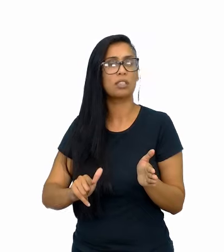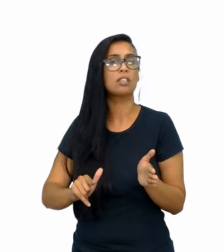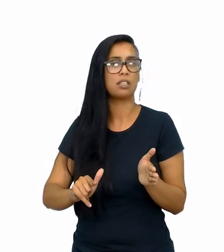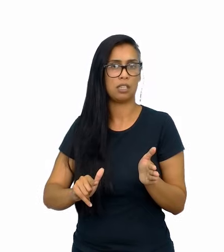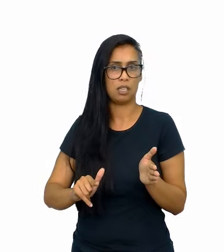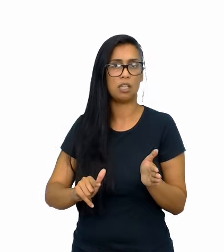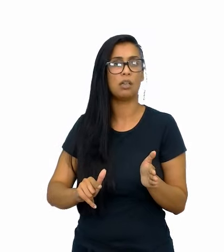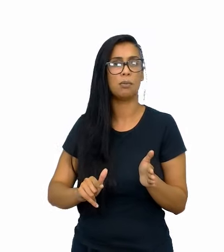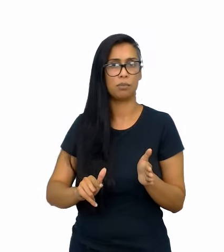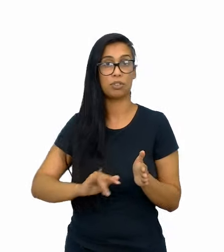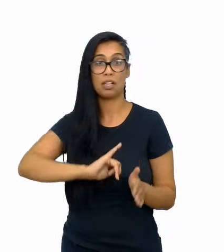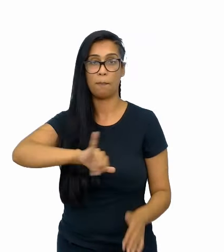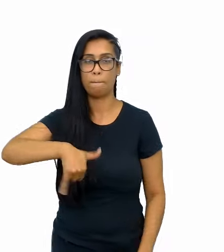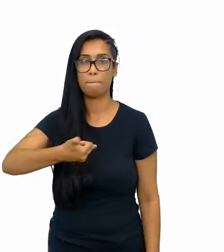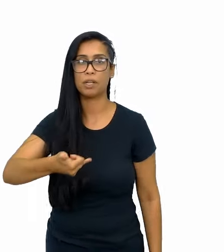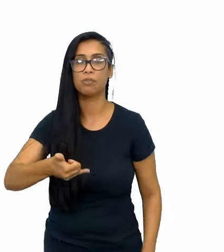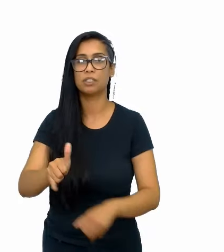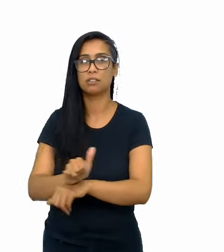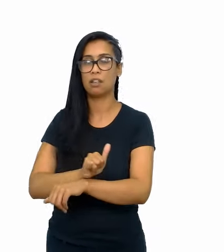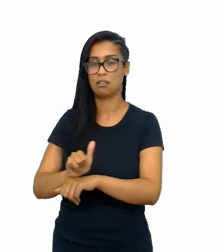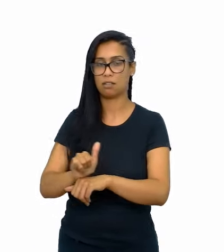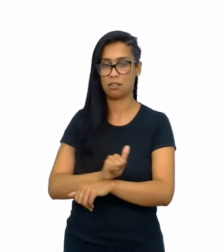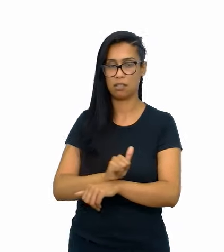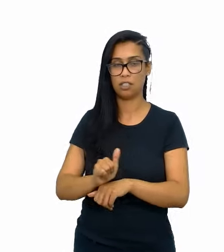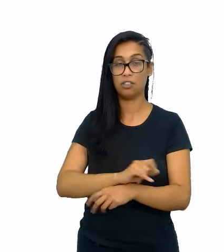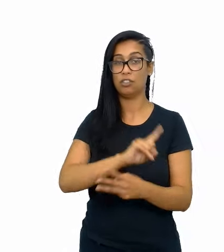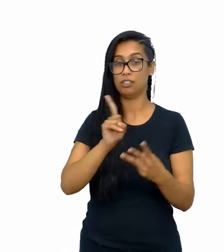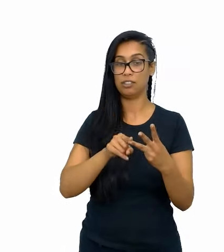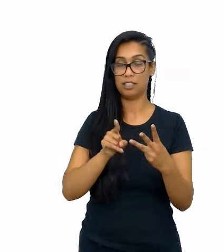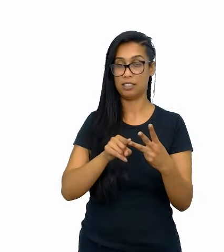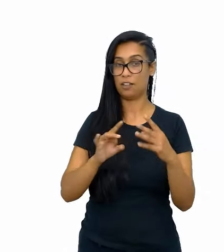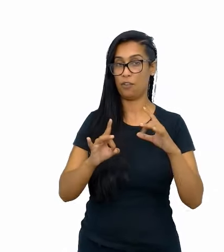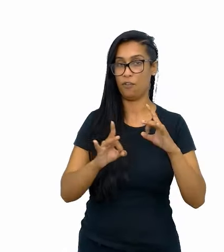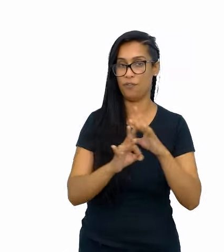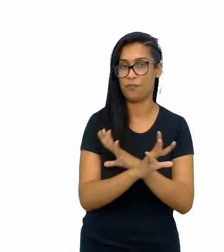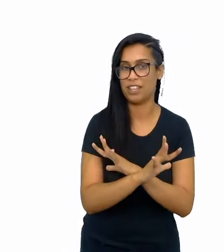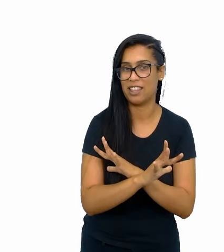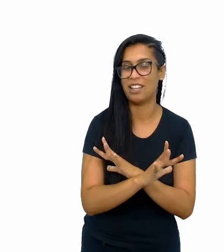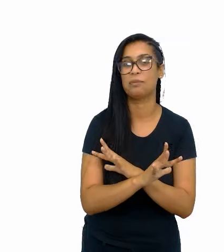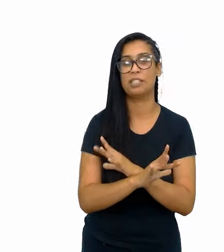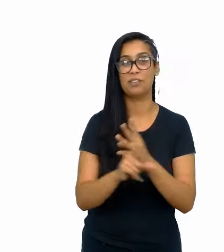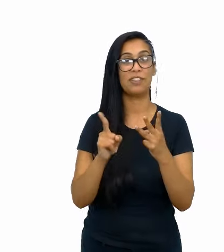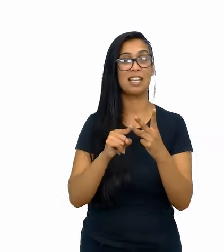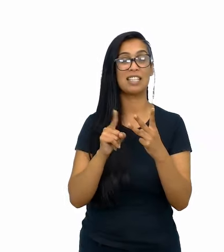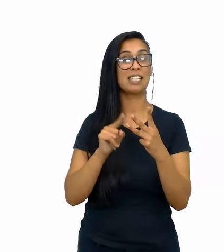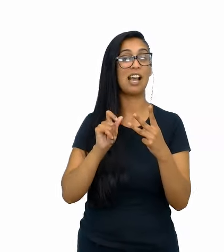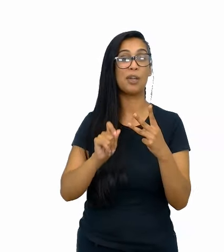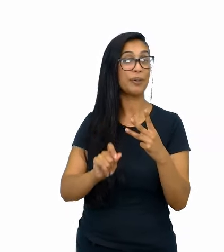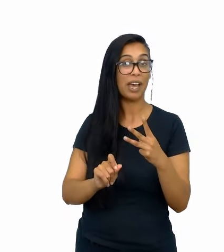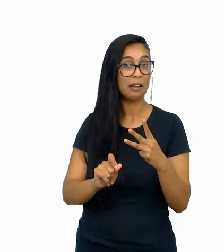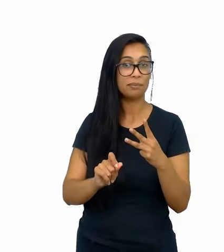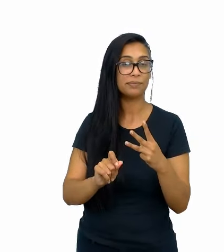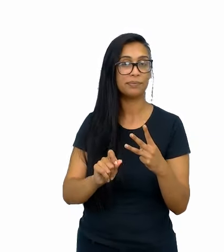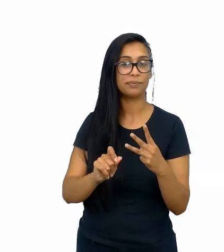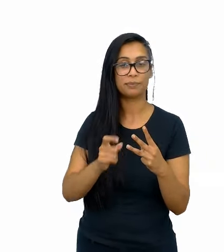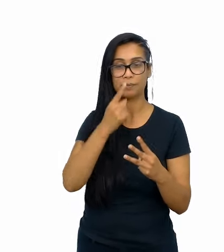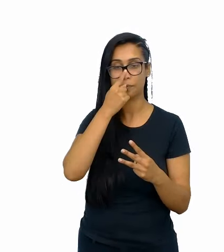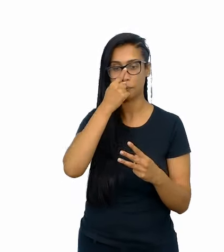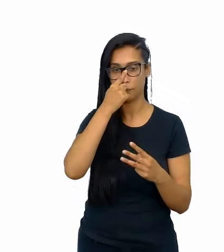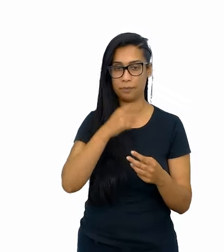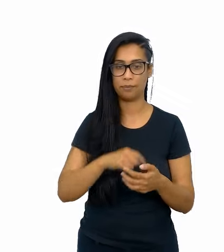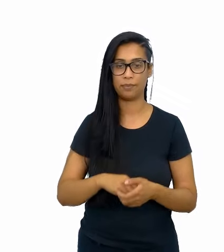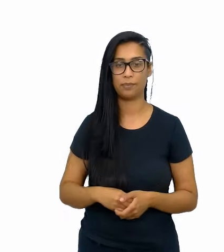que vocês desenvolverão com a turma. E, finalmente, agora sim, né, o terceiro momento, nós trataremos